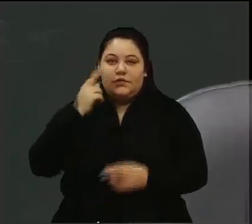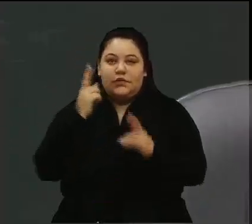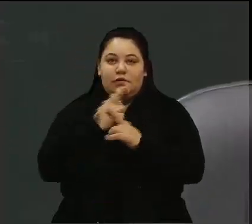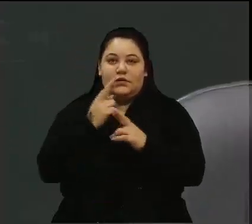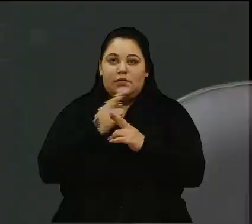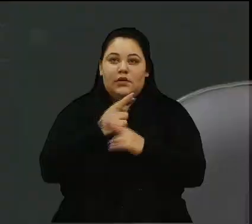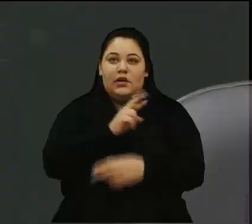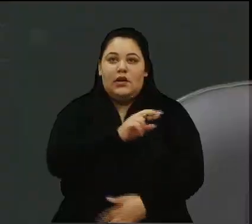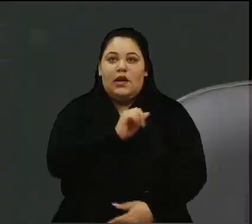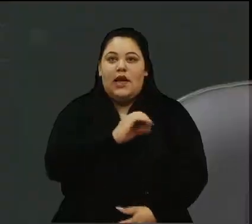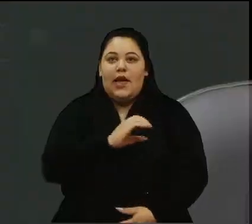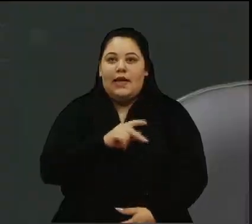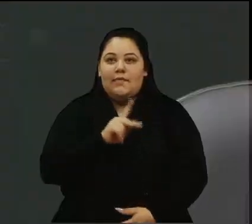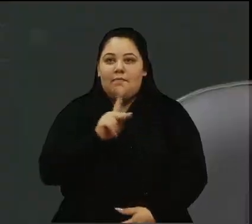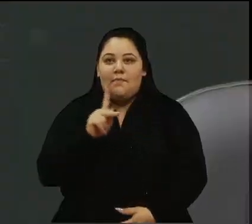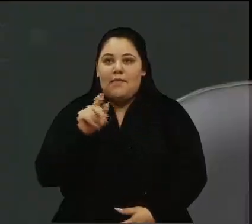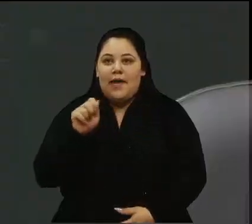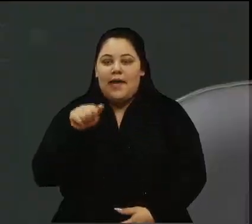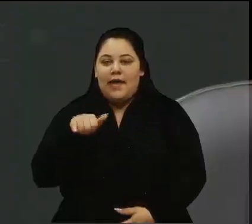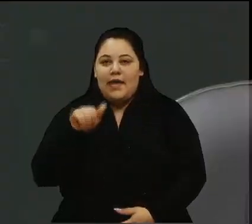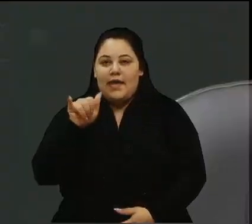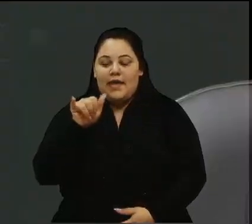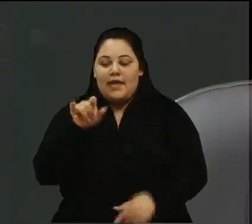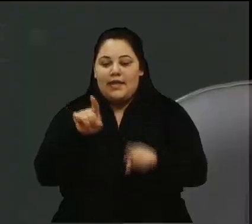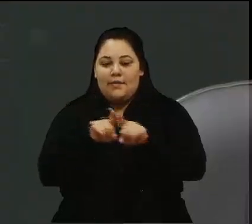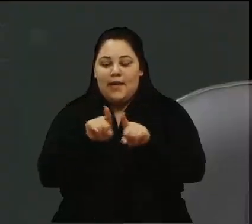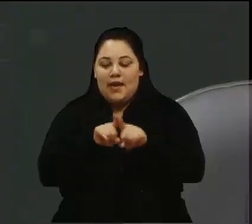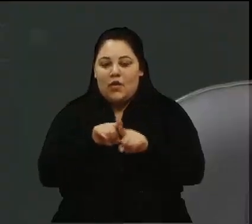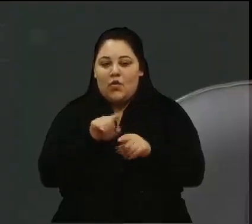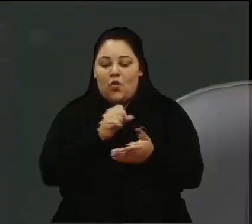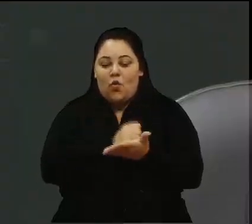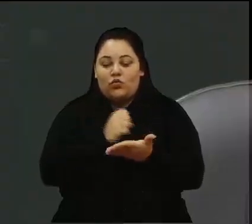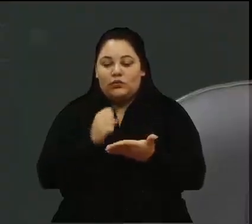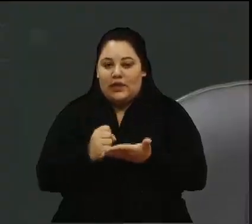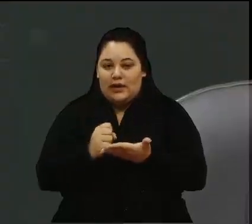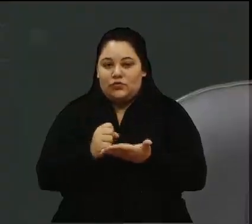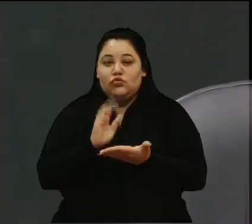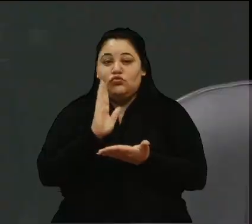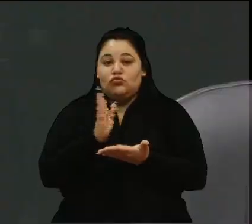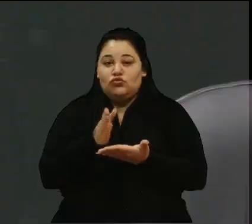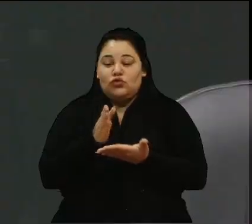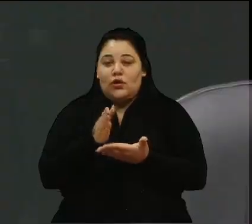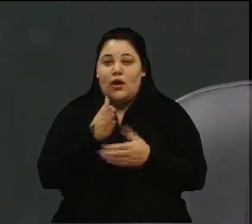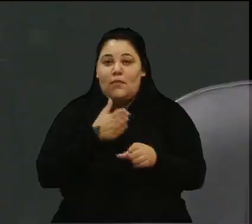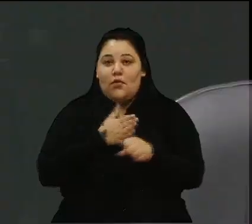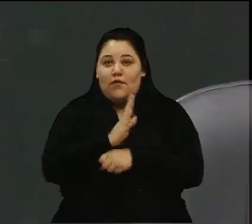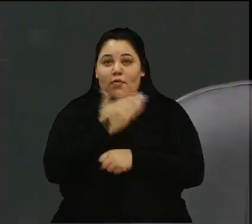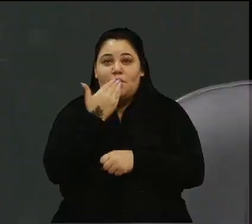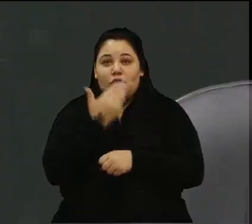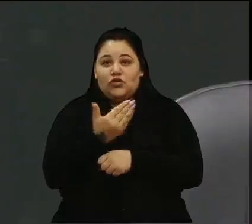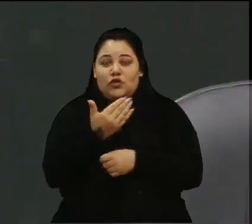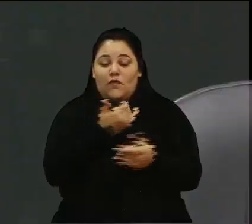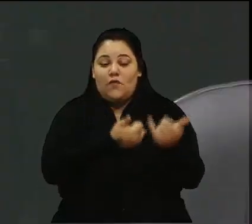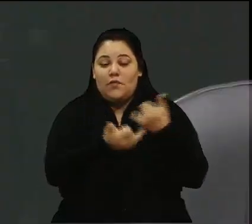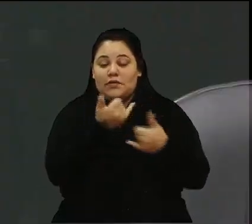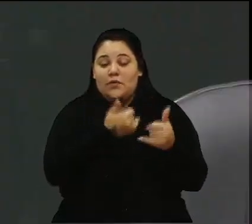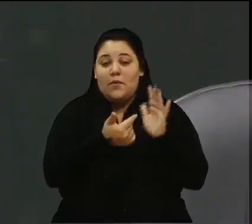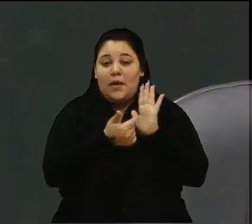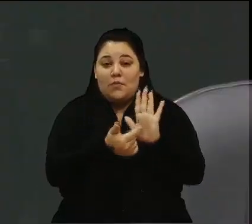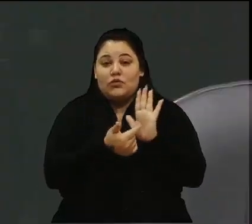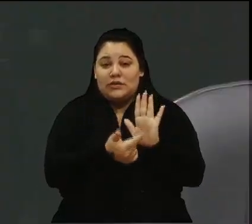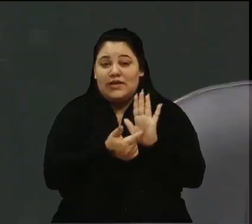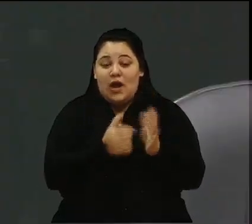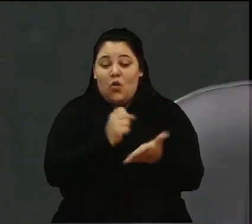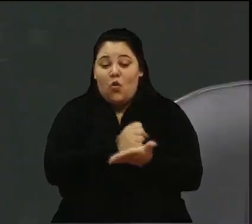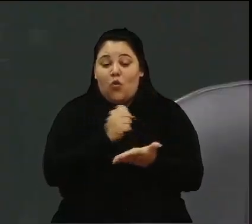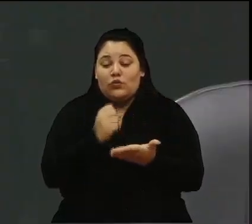RECPay e aos contratos. Foi apresentado e aprovado por unanimidade nessa casa um pedido de informação para a exibição dos contratos do RECPay